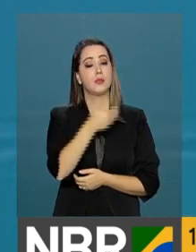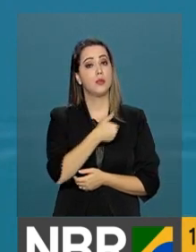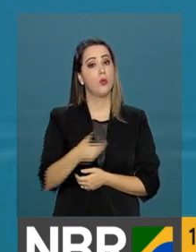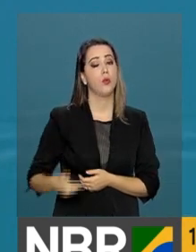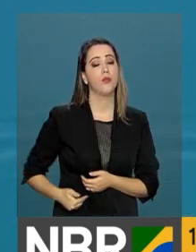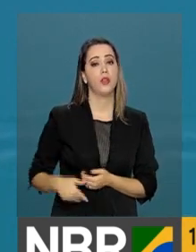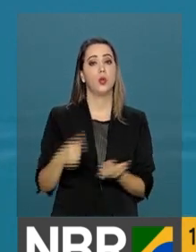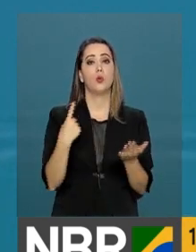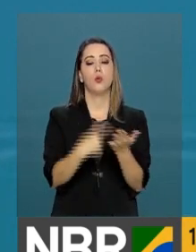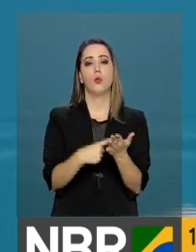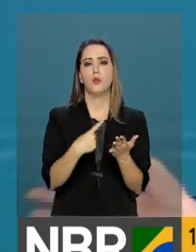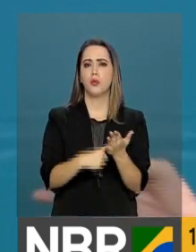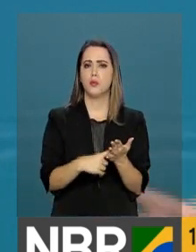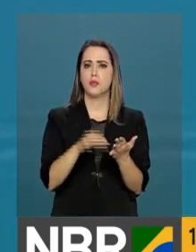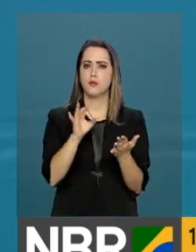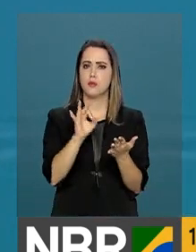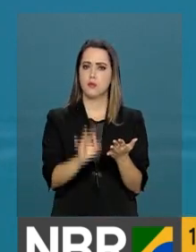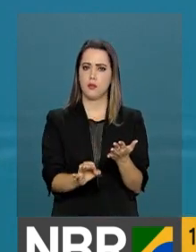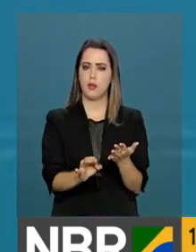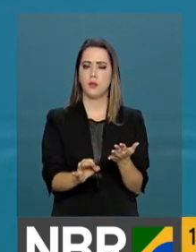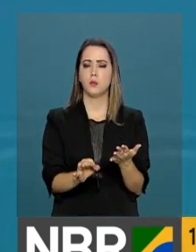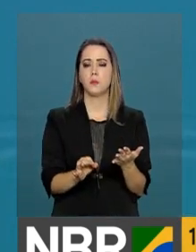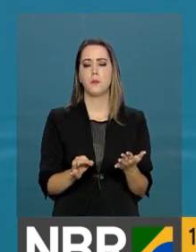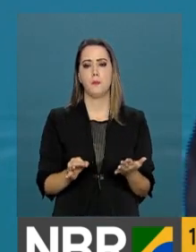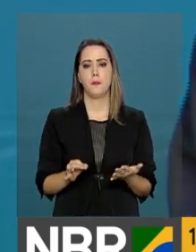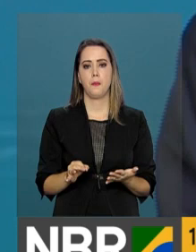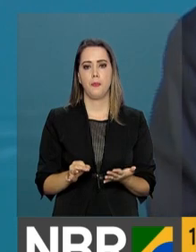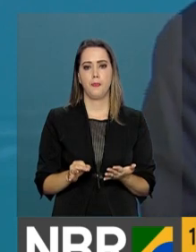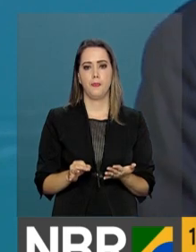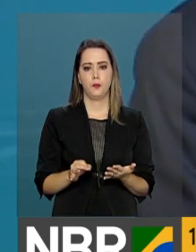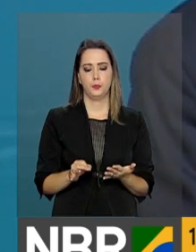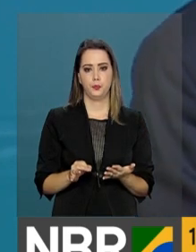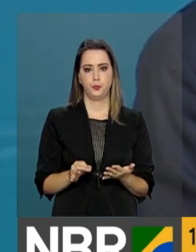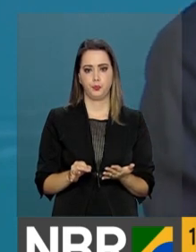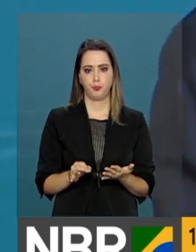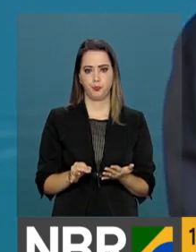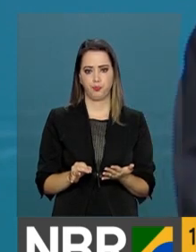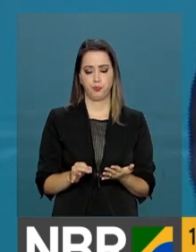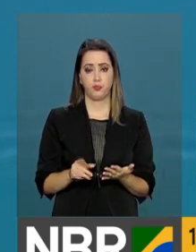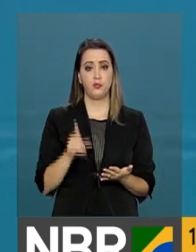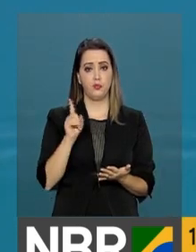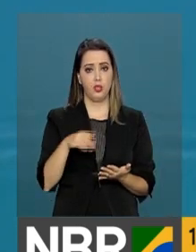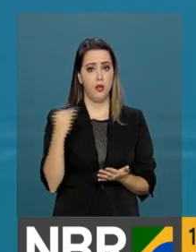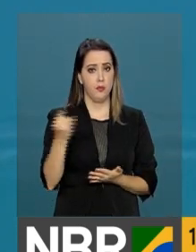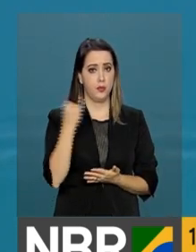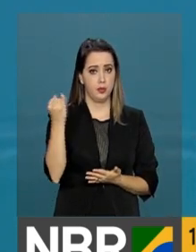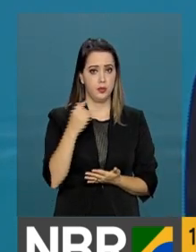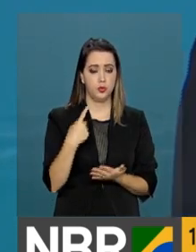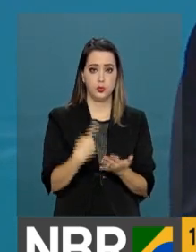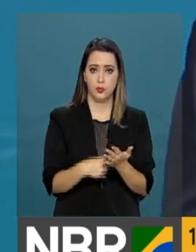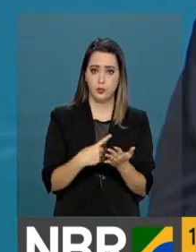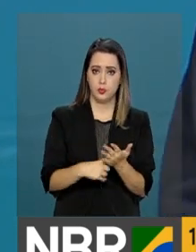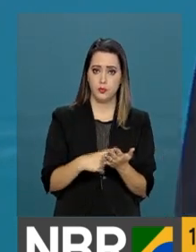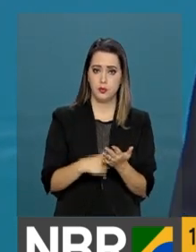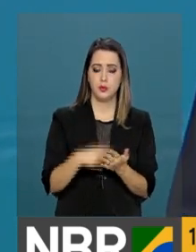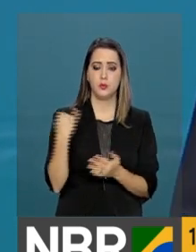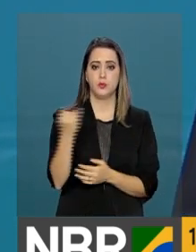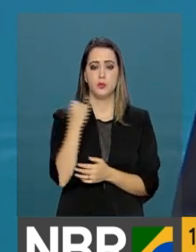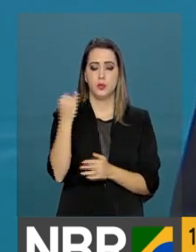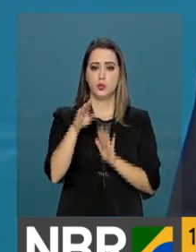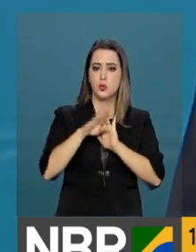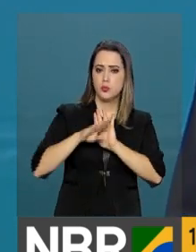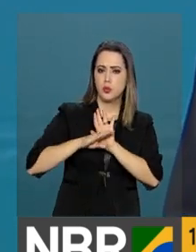governador Wellington, governador Marcelo Miranda, como é importante cumprir um determinado